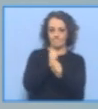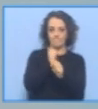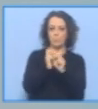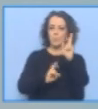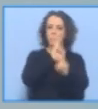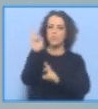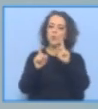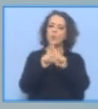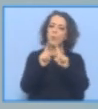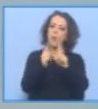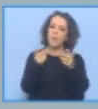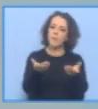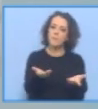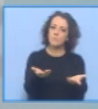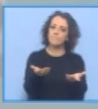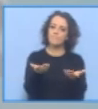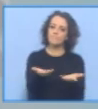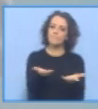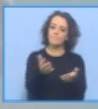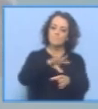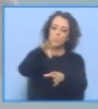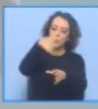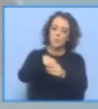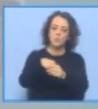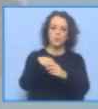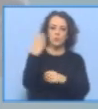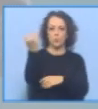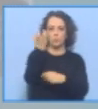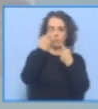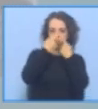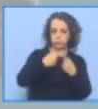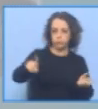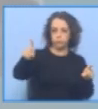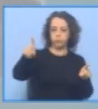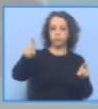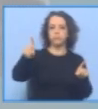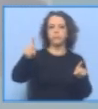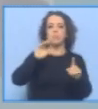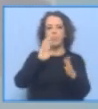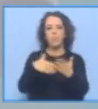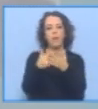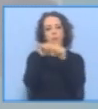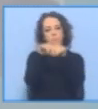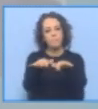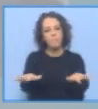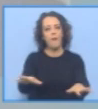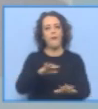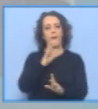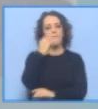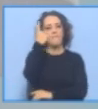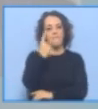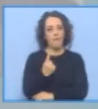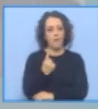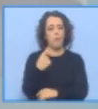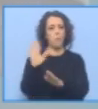de propor a fé em contextos culturais muito distintos, muito diferentes. Mas, na realidade, isso